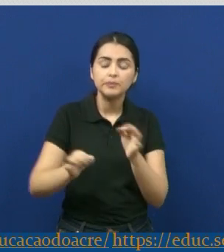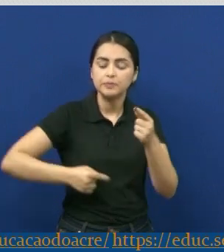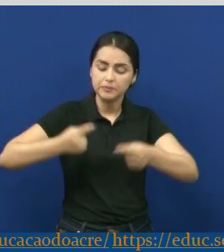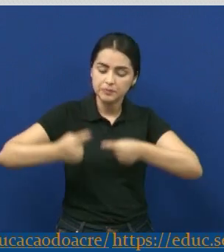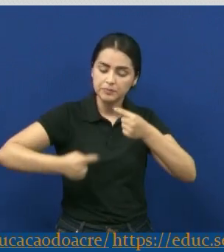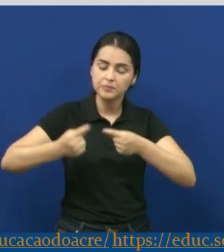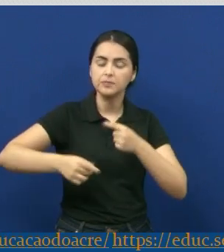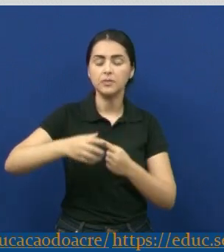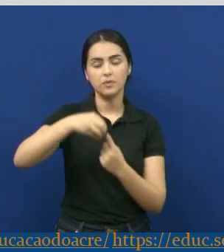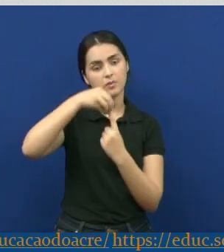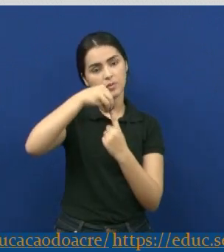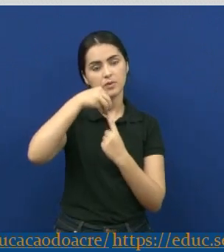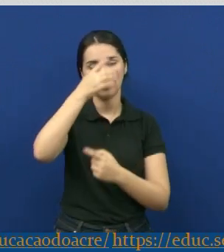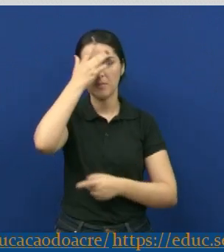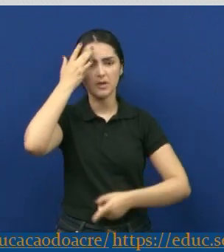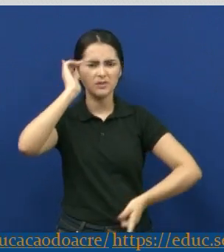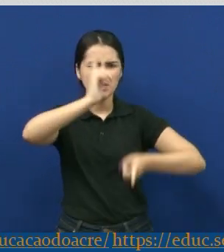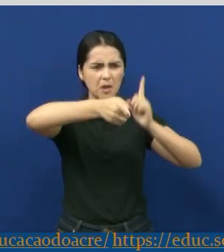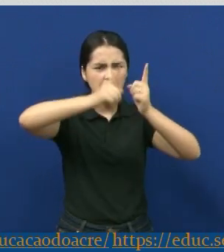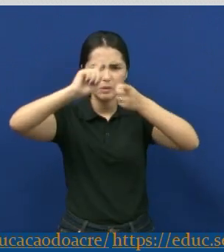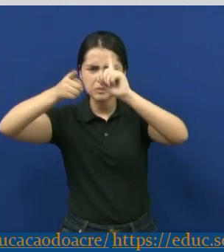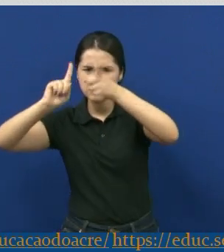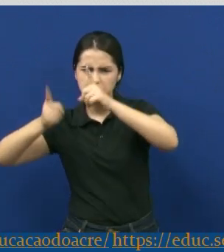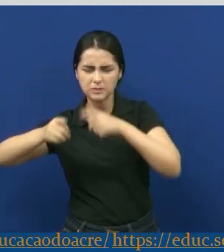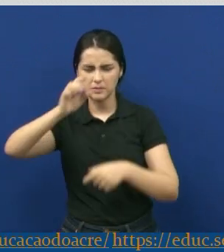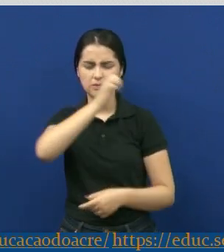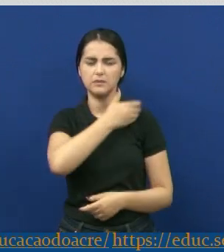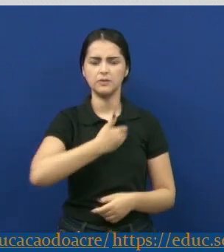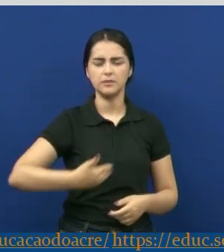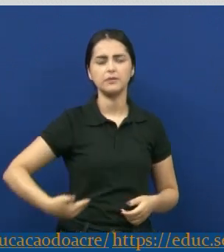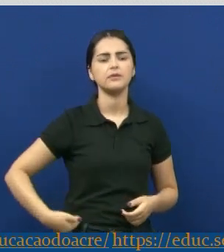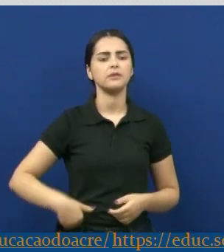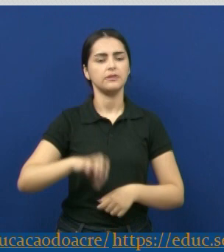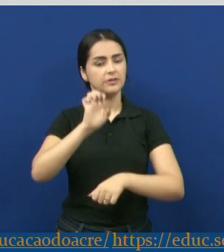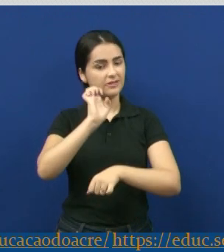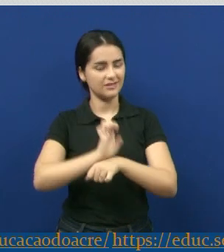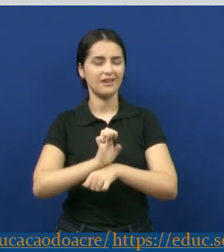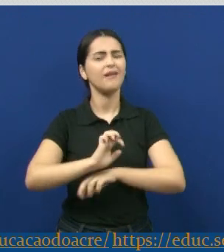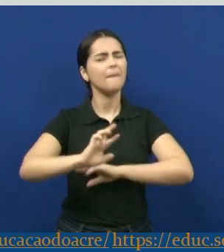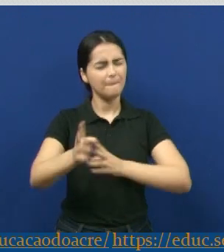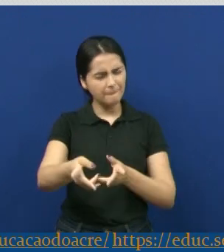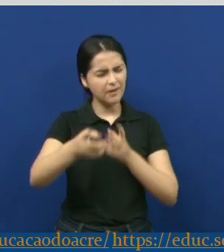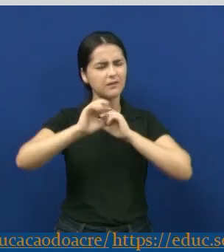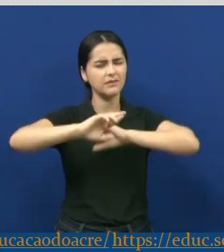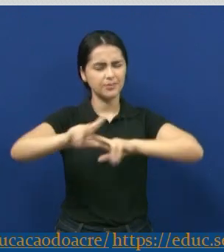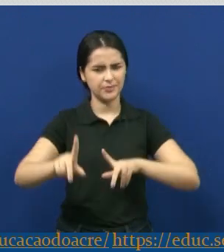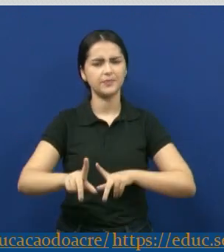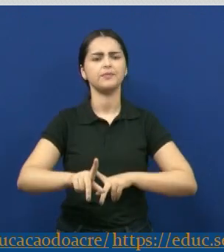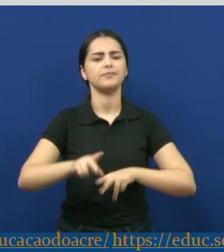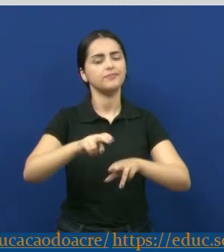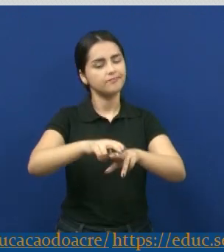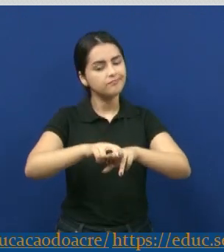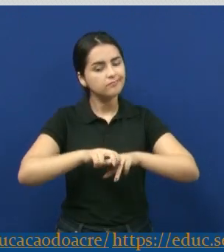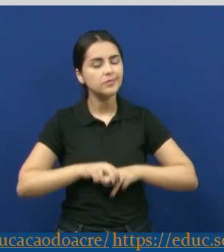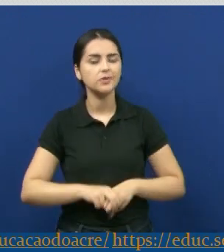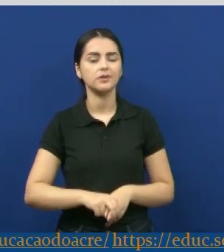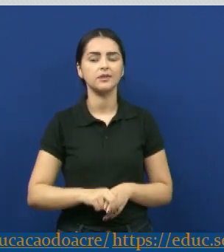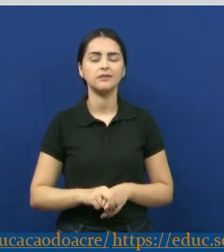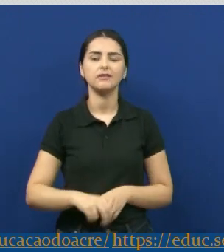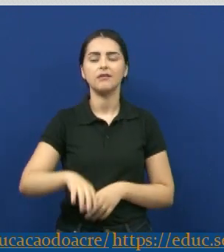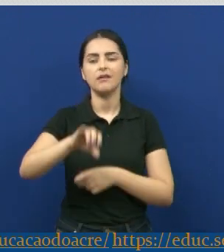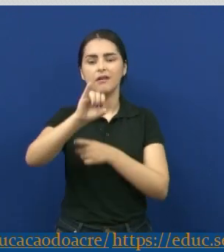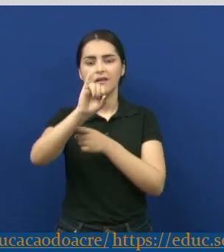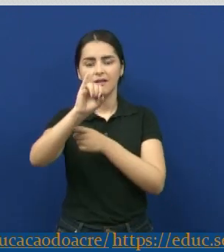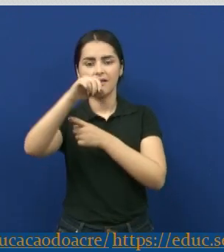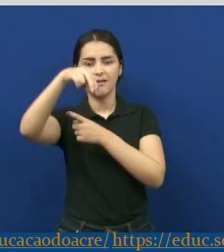soberano concentra todos os poderes do Estado em suas mãos. Olha só a diferença, né? Por isso que lá na